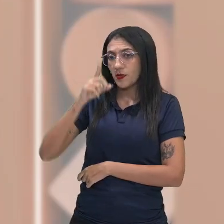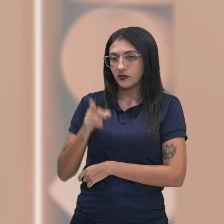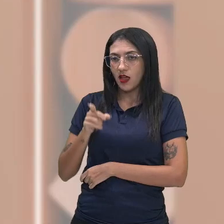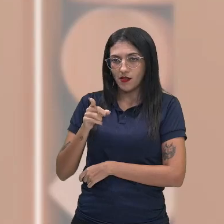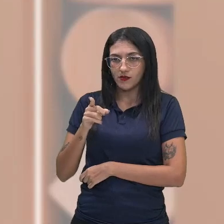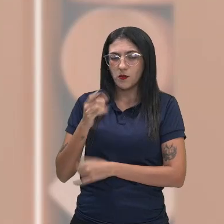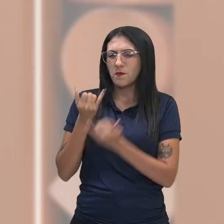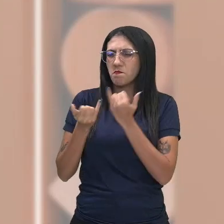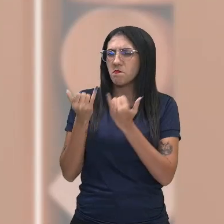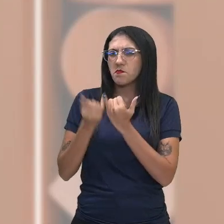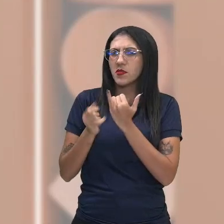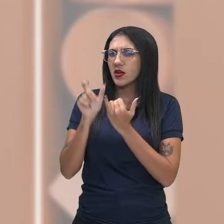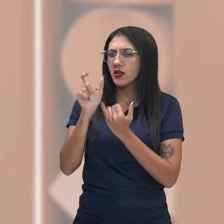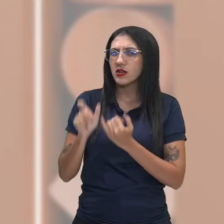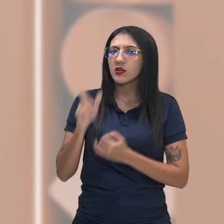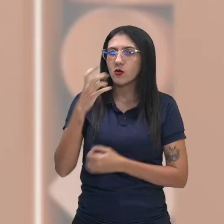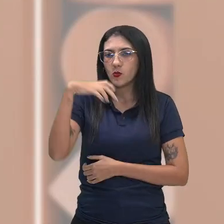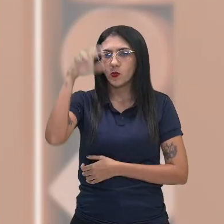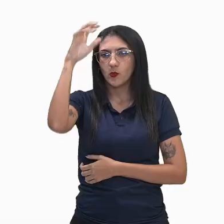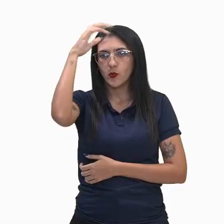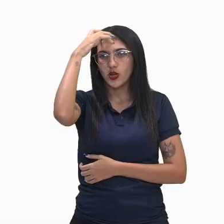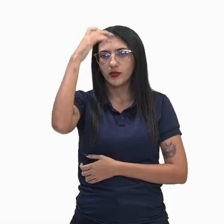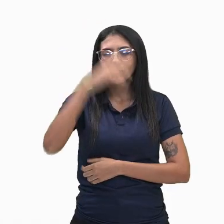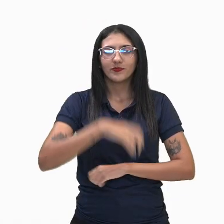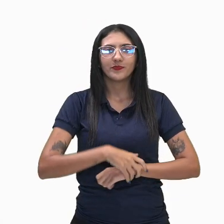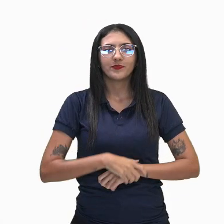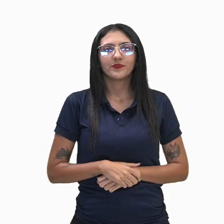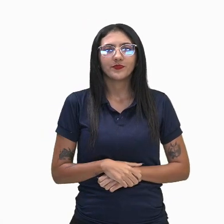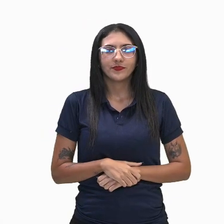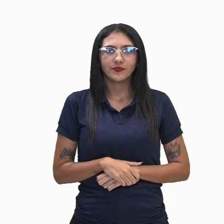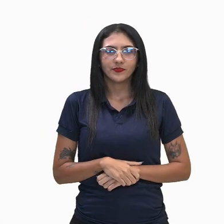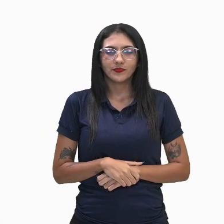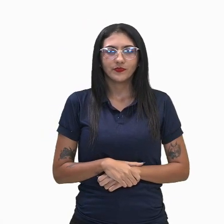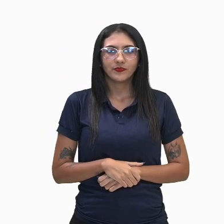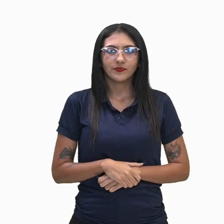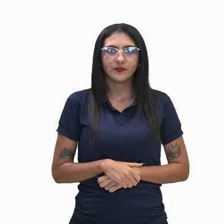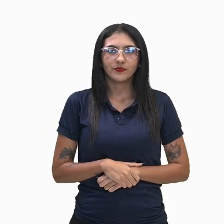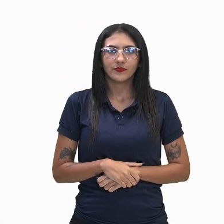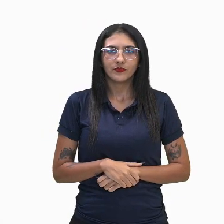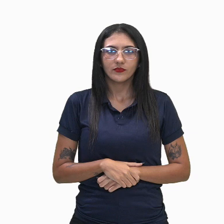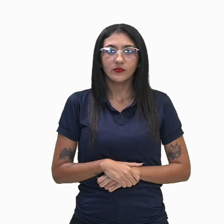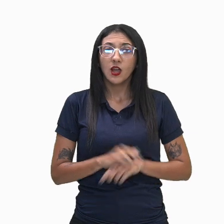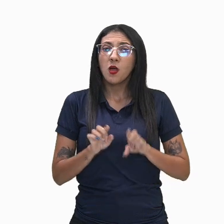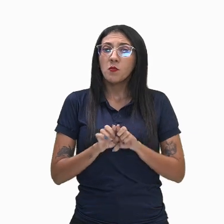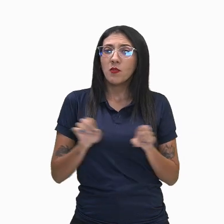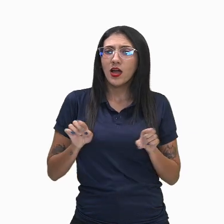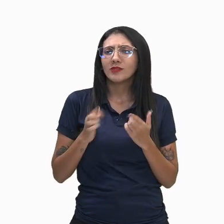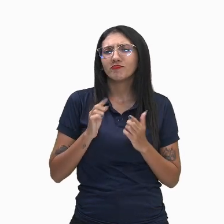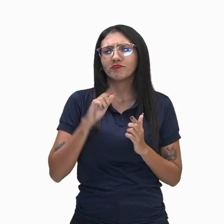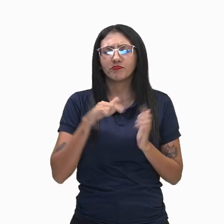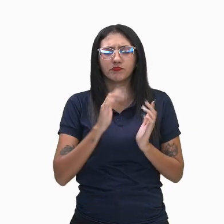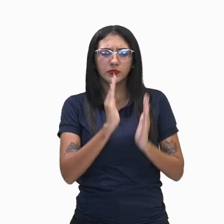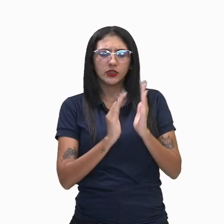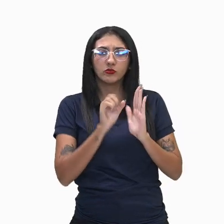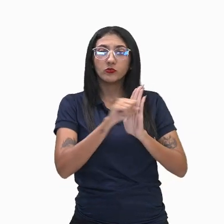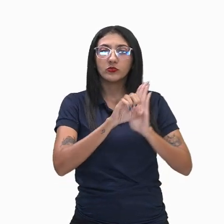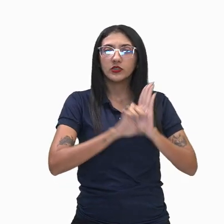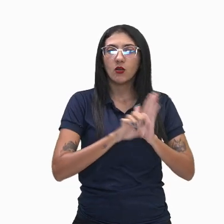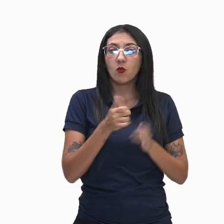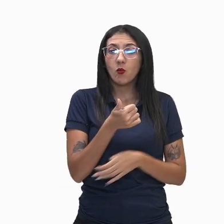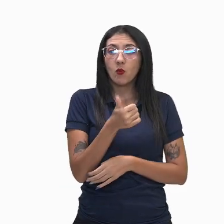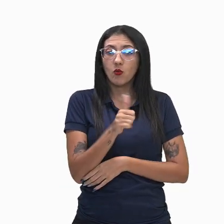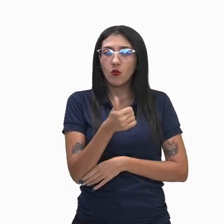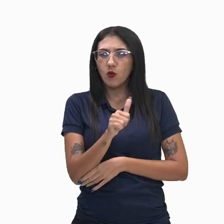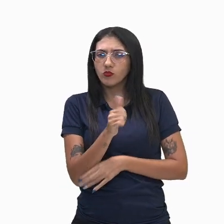rei, tá bom? Continuando o nosso texto. No entanto, a partir do século XI, um fenômeno